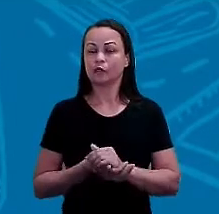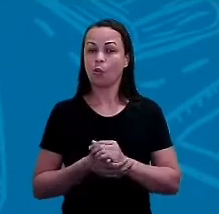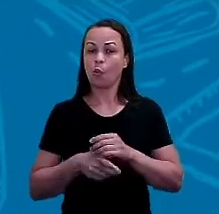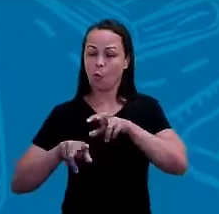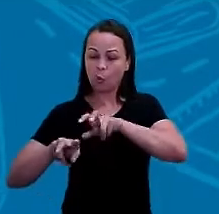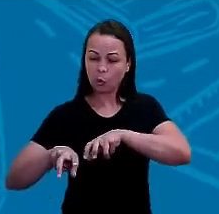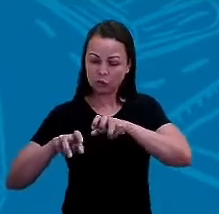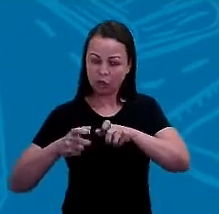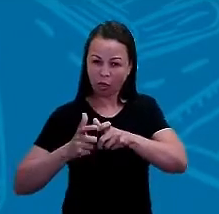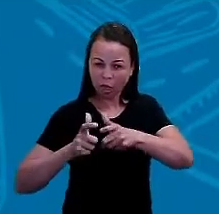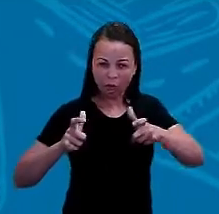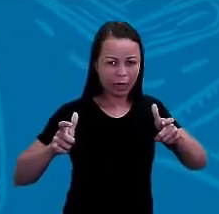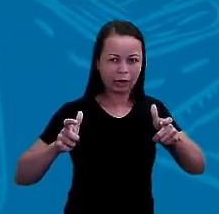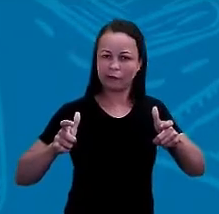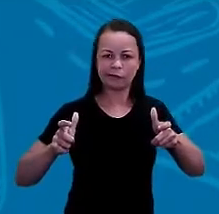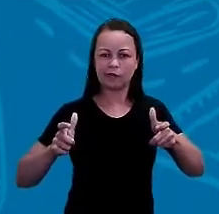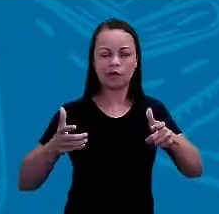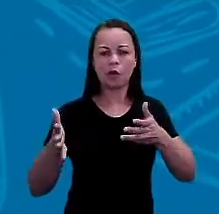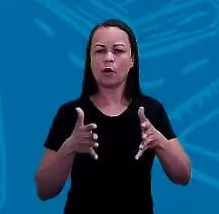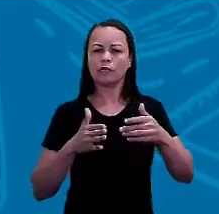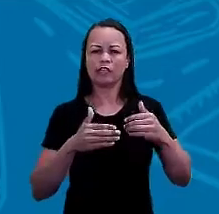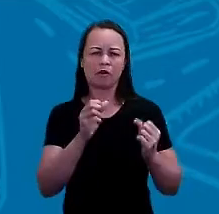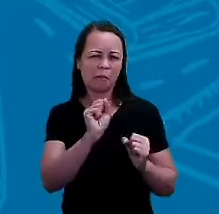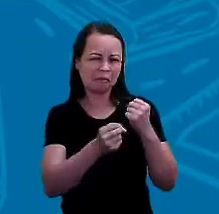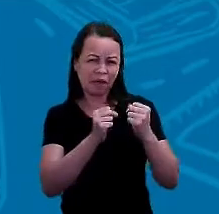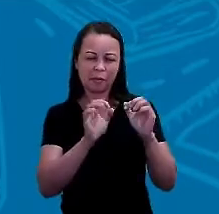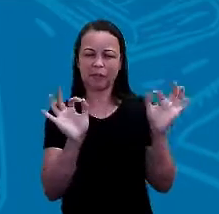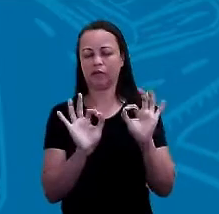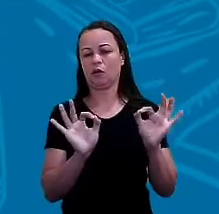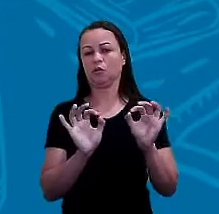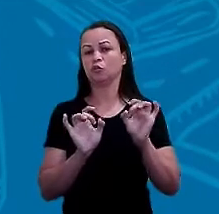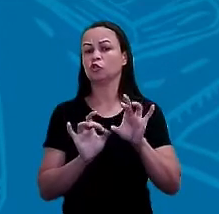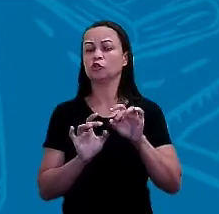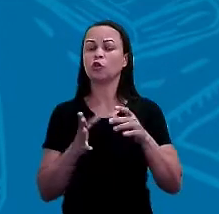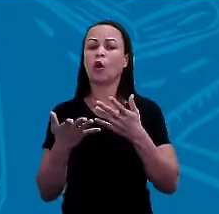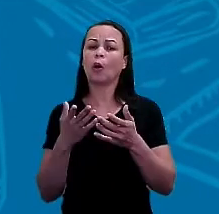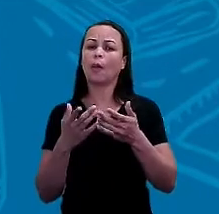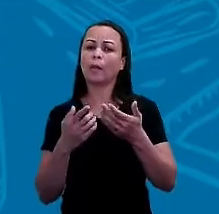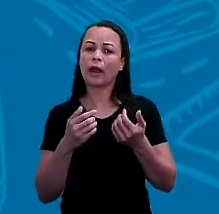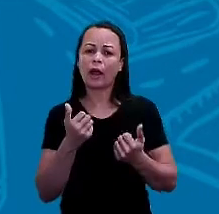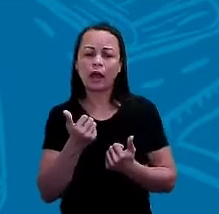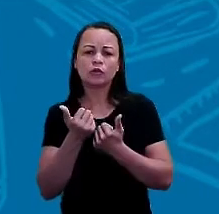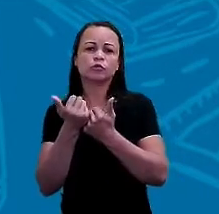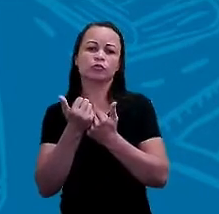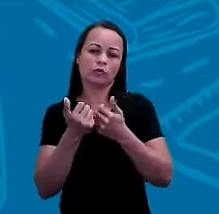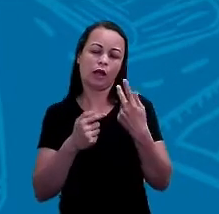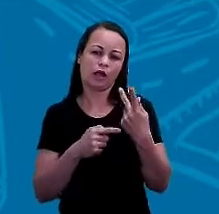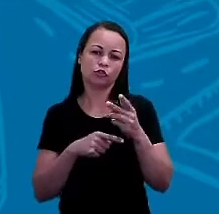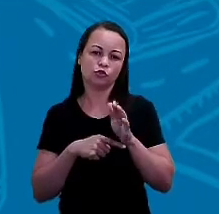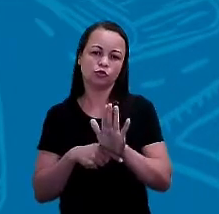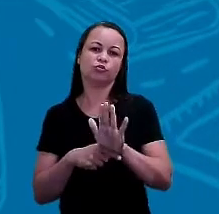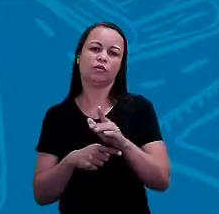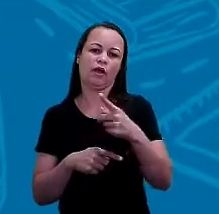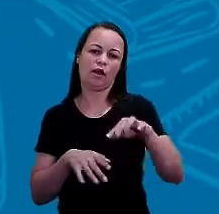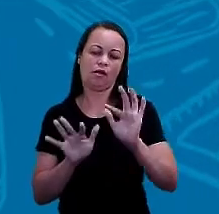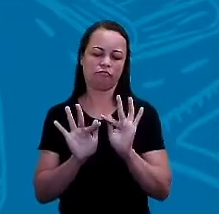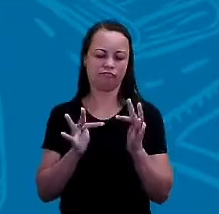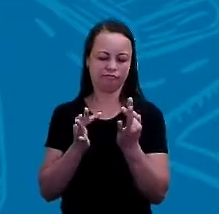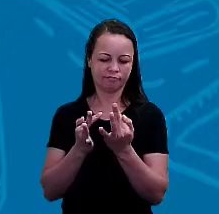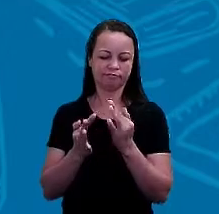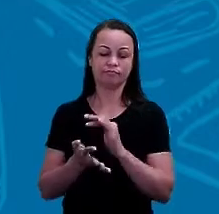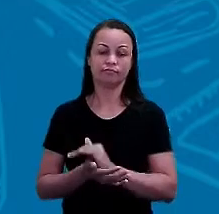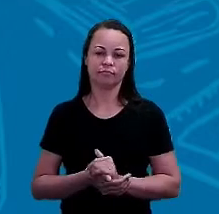cultivo grande que se vai para a fábrica, faz tudo, mas é só para o sustento daquela família. Então, Vitória de Santo Antão tem